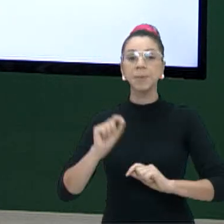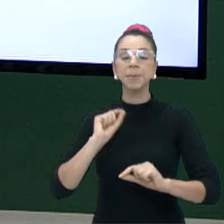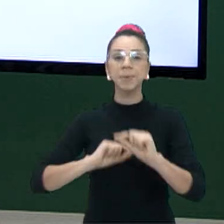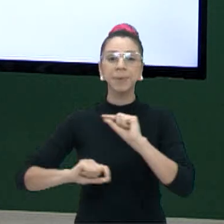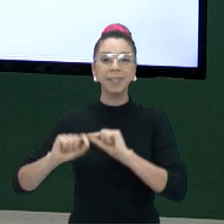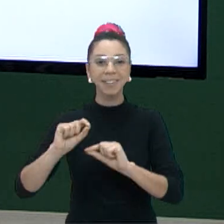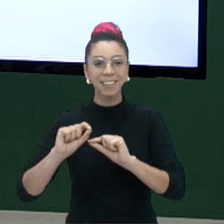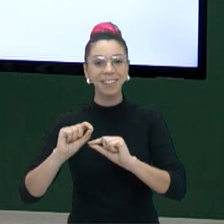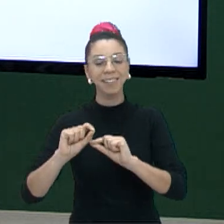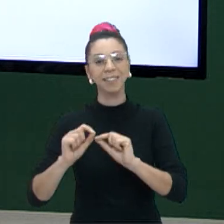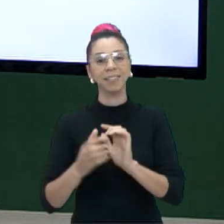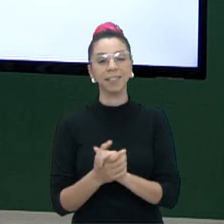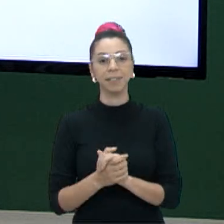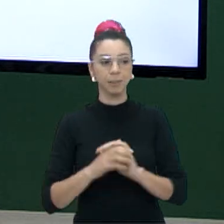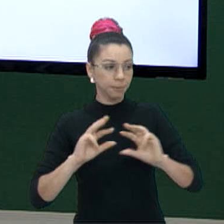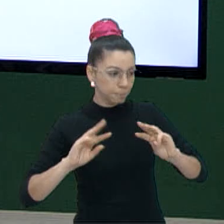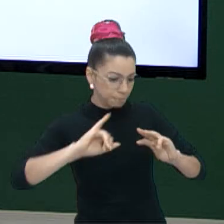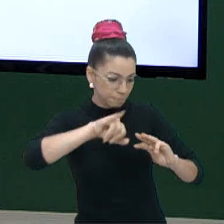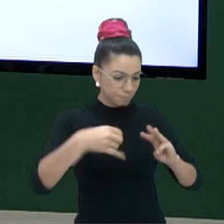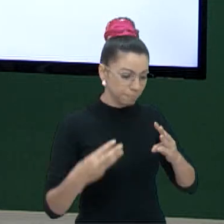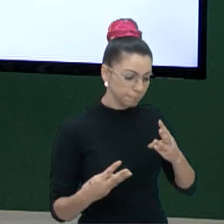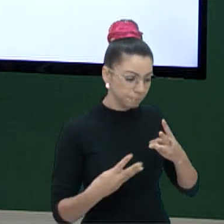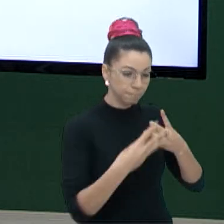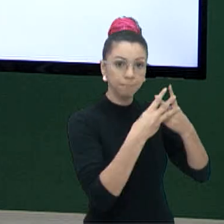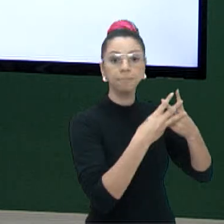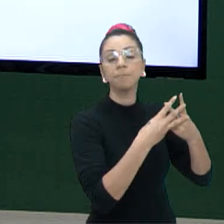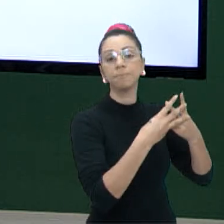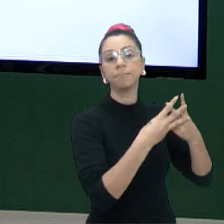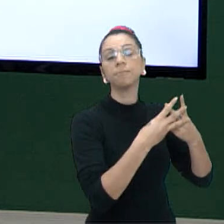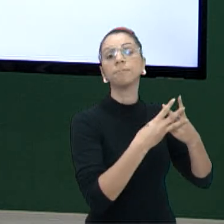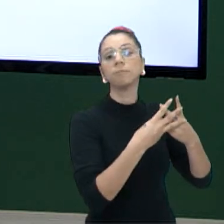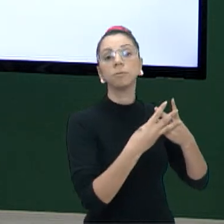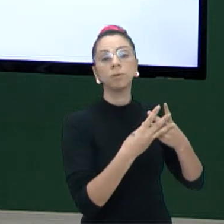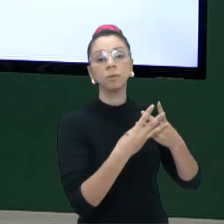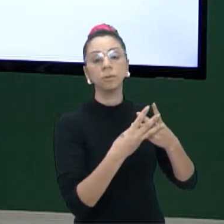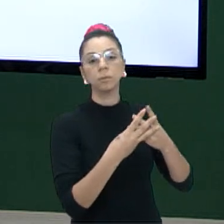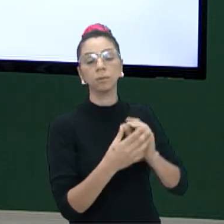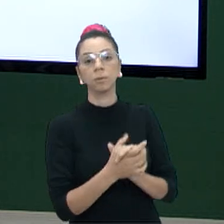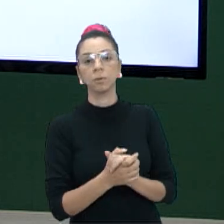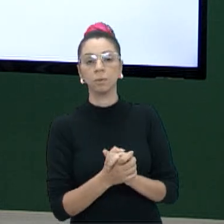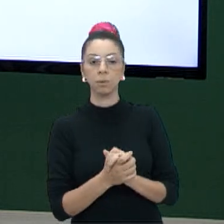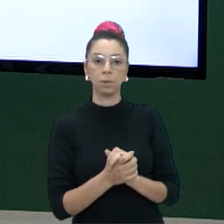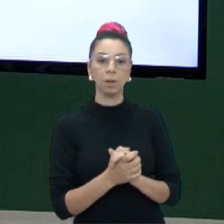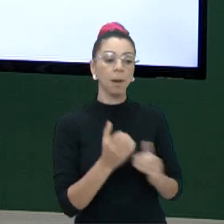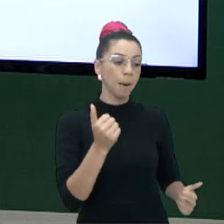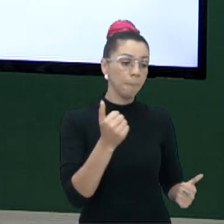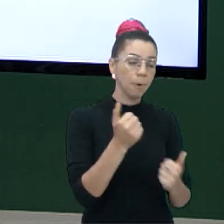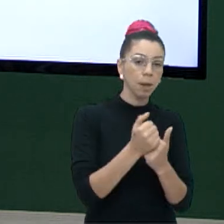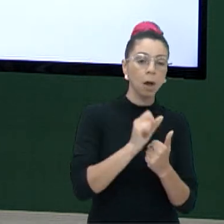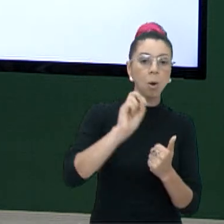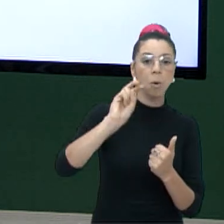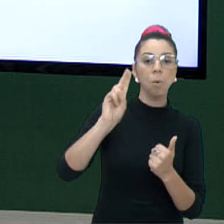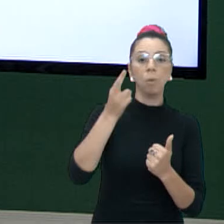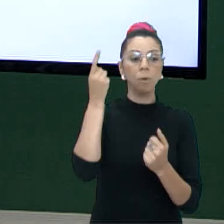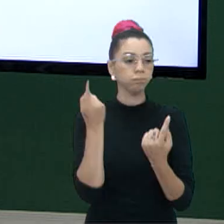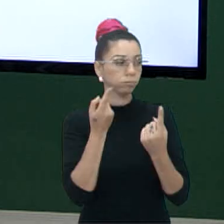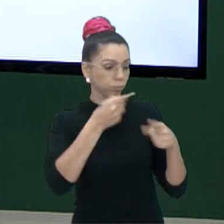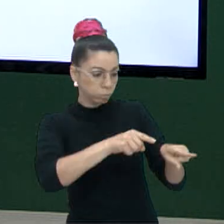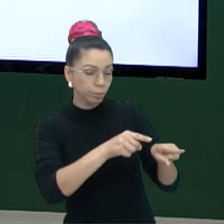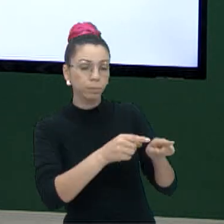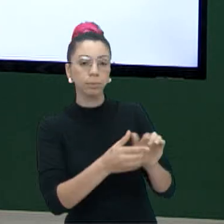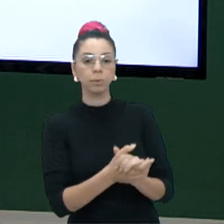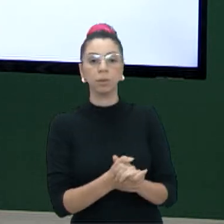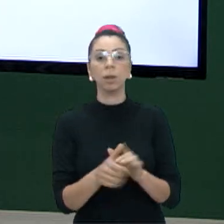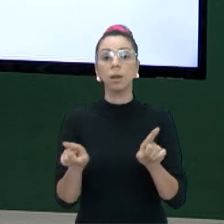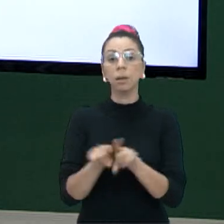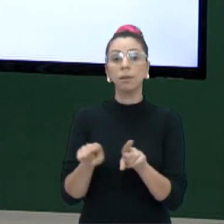são relativas ao Estado de Israel, se posicionar a favor ou contra algumas medidas do Estado de Israel e também se posicionar contra a